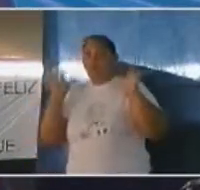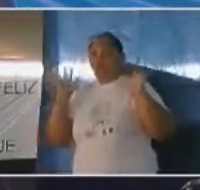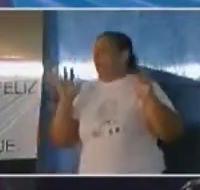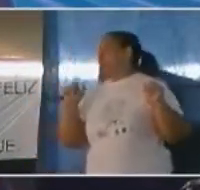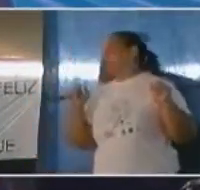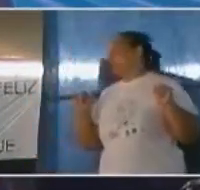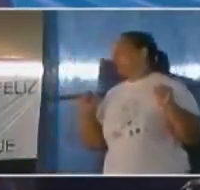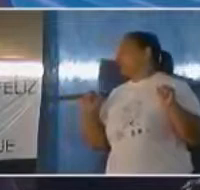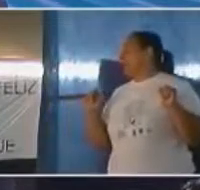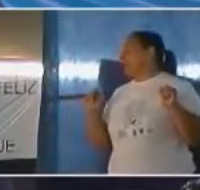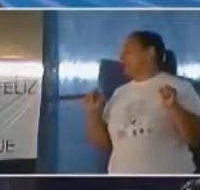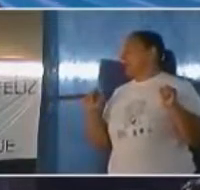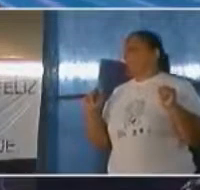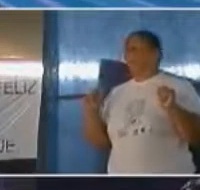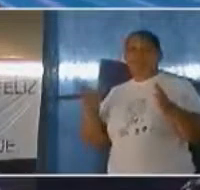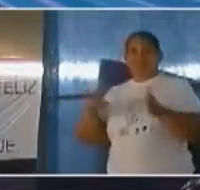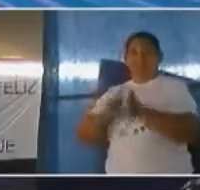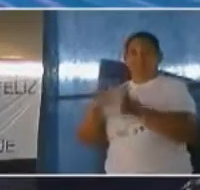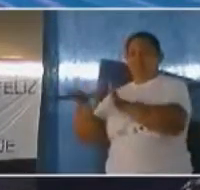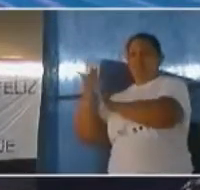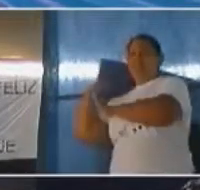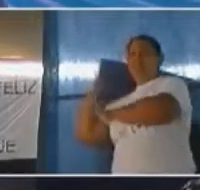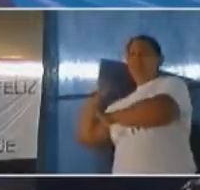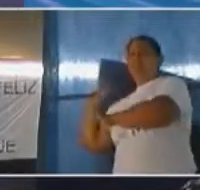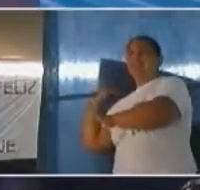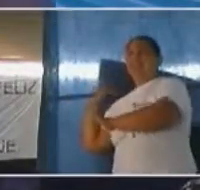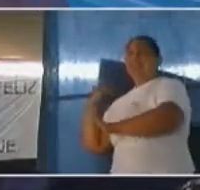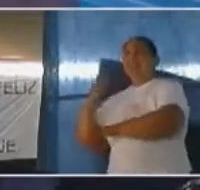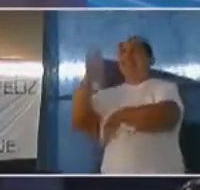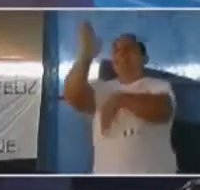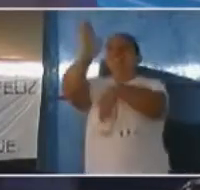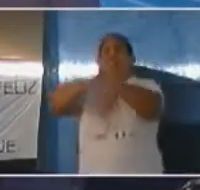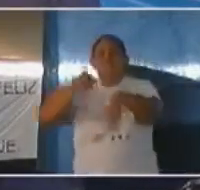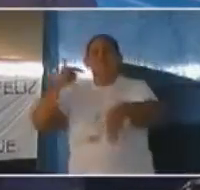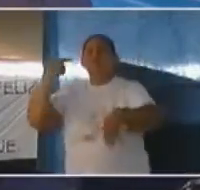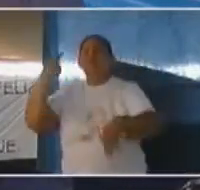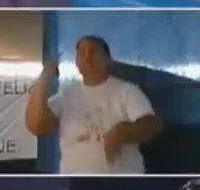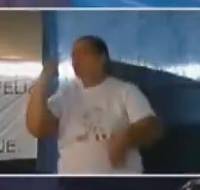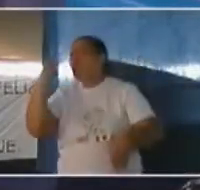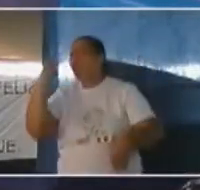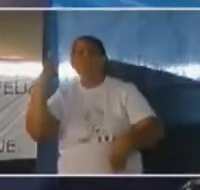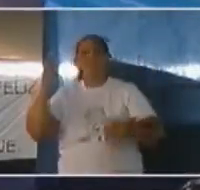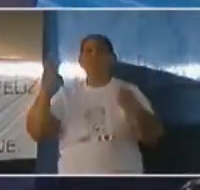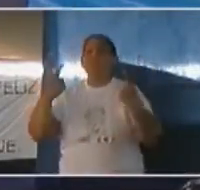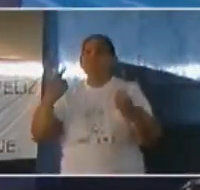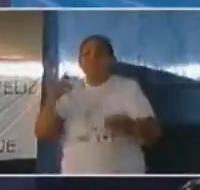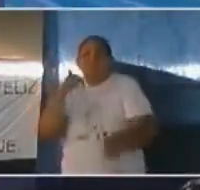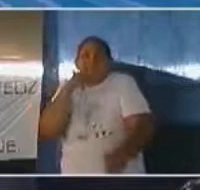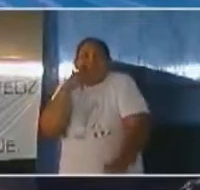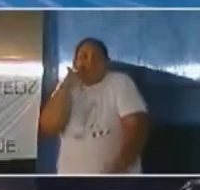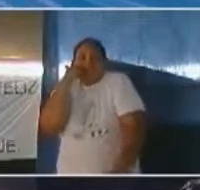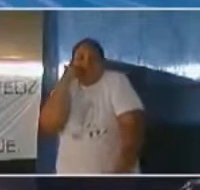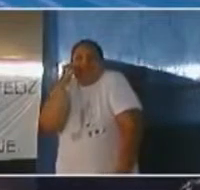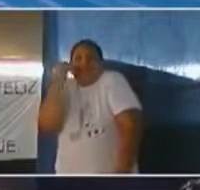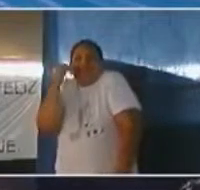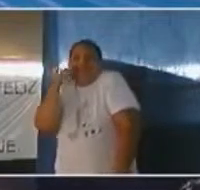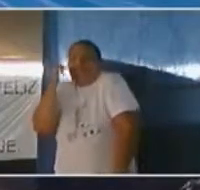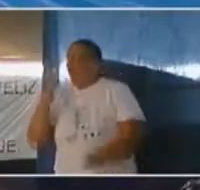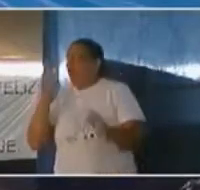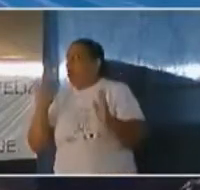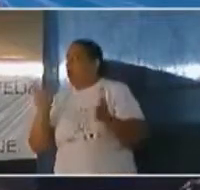máximo que nós conseguiríamos. Gente, não estamos mais no tempo de Paulo. Nosso tempo é